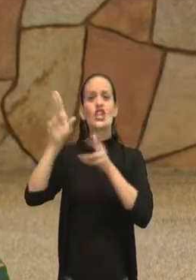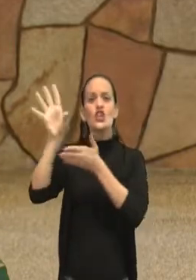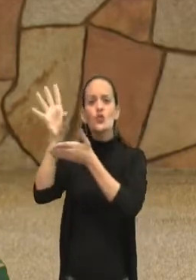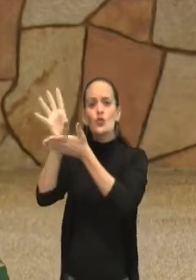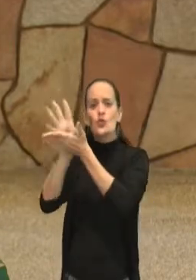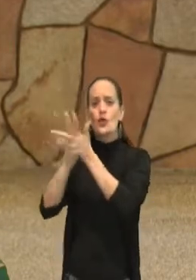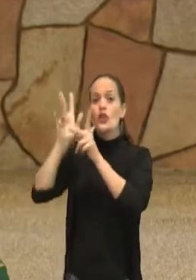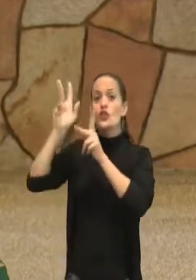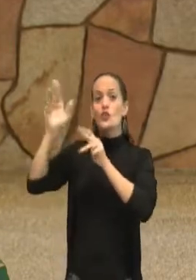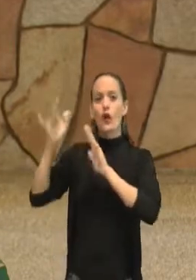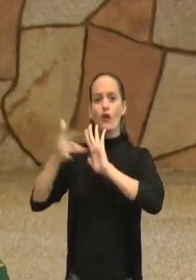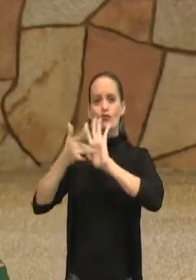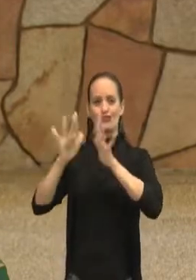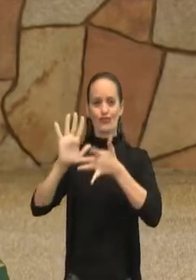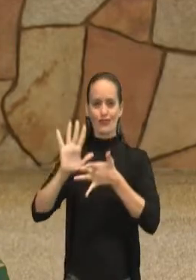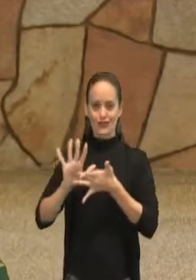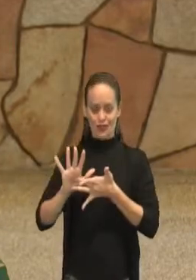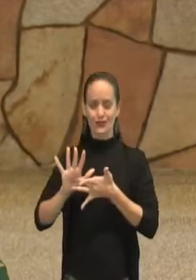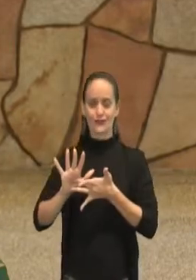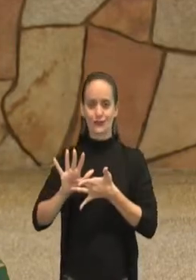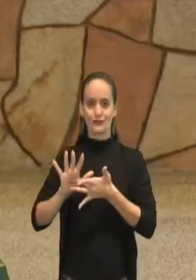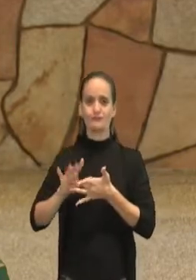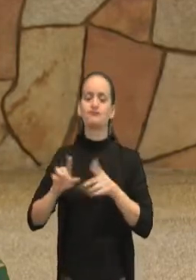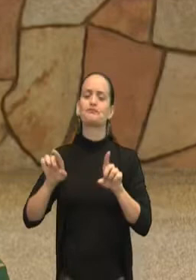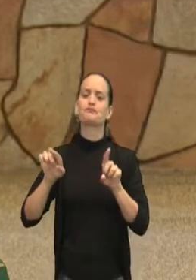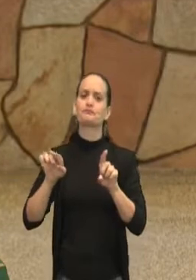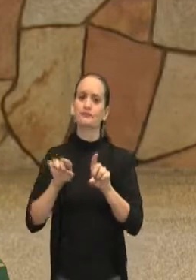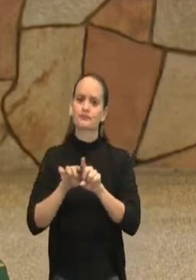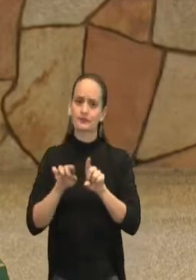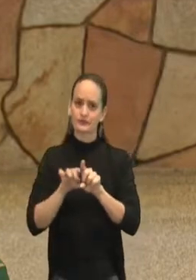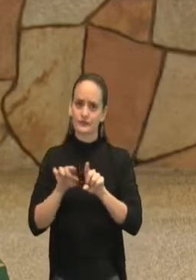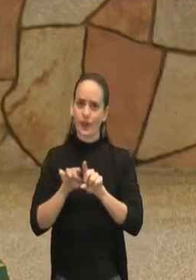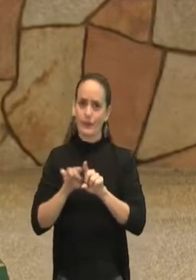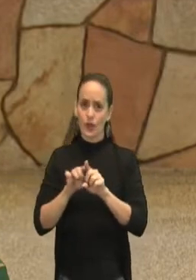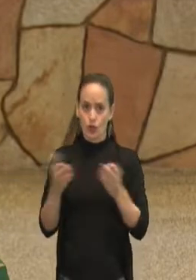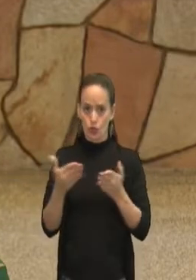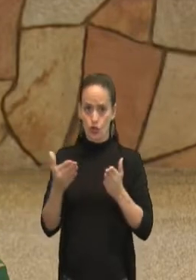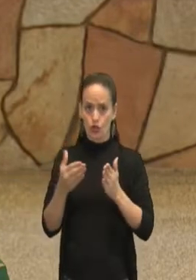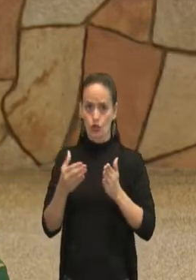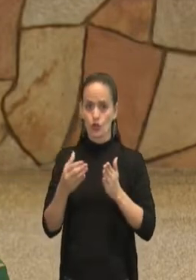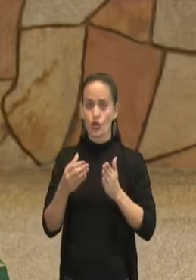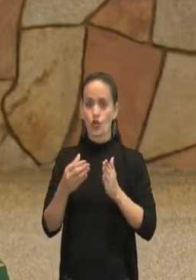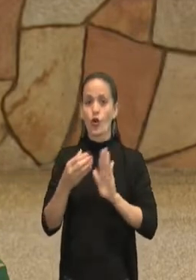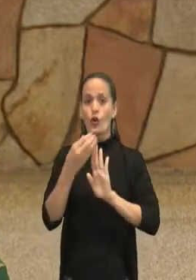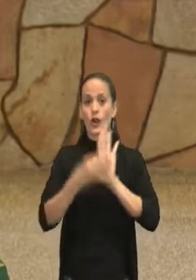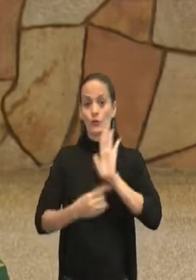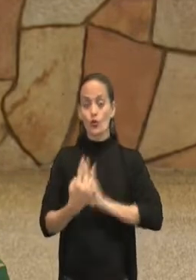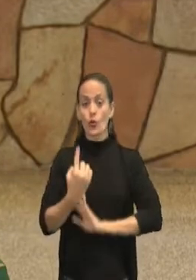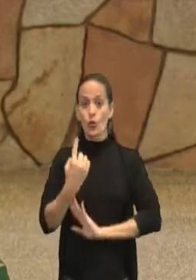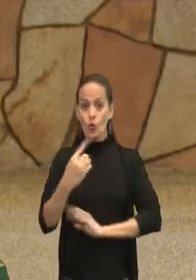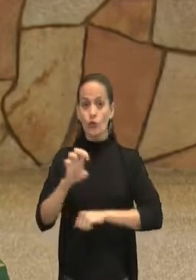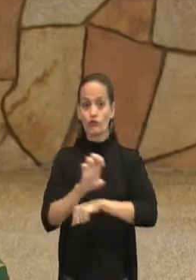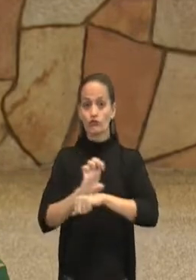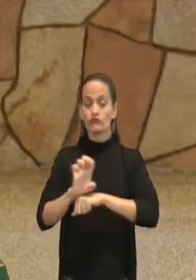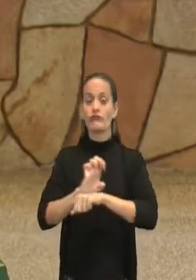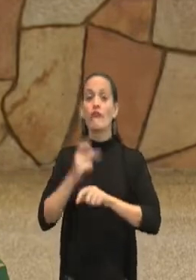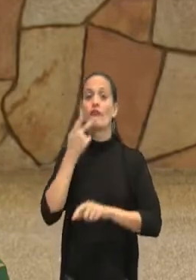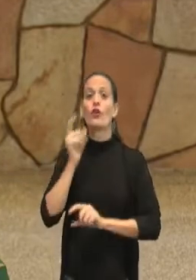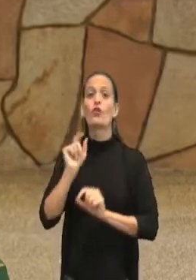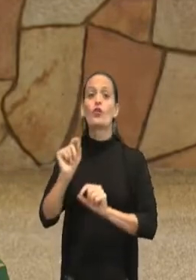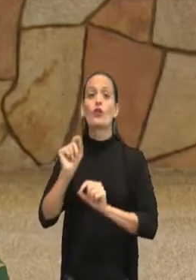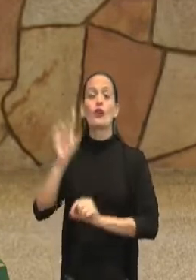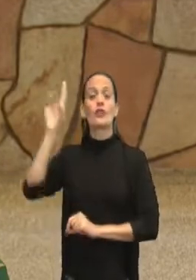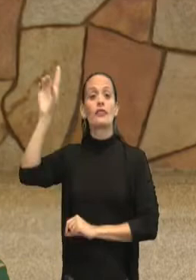Cristo. Efésios capítulo 1, verso 5, que estamos estudando aqui, o texto diz que Deus nos predestinou para